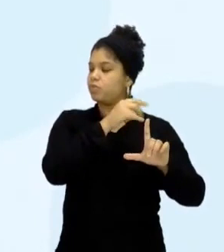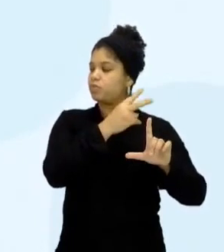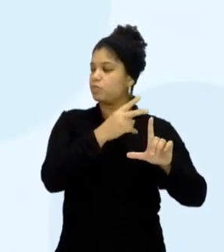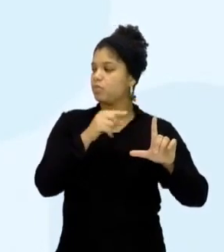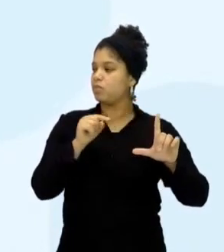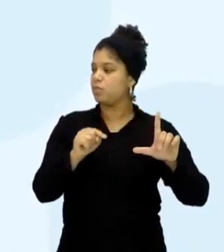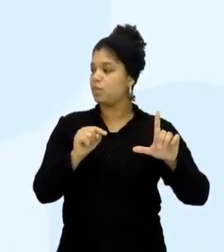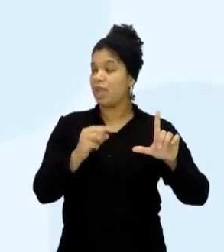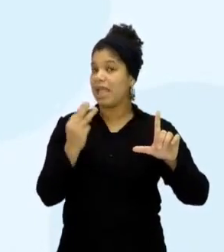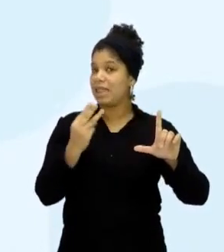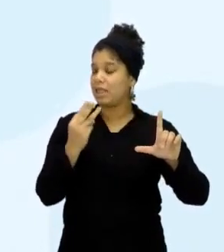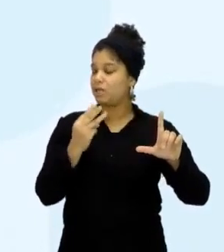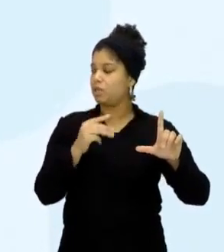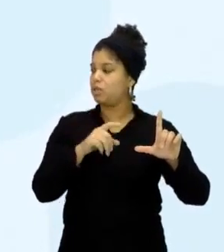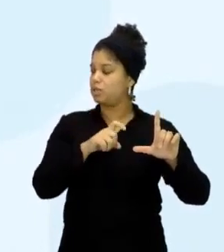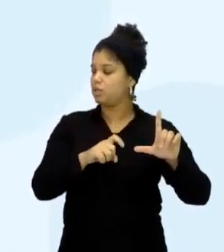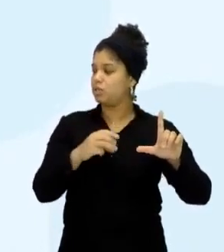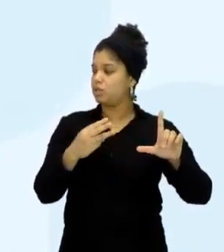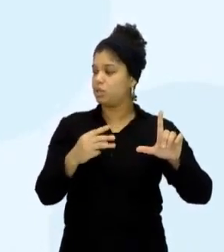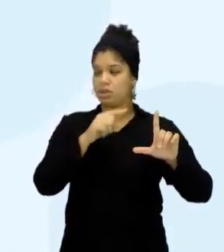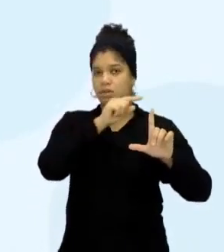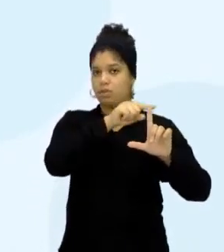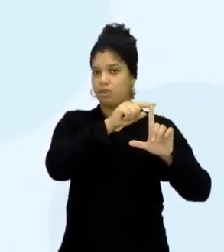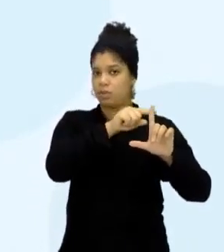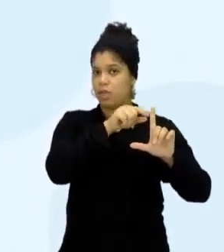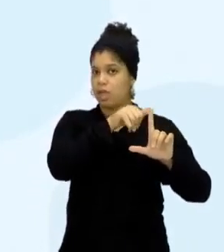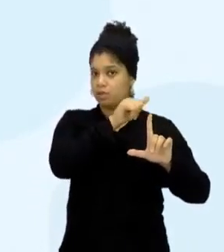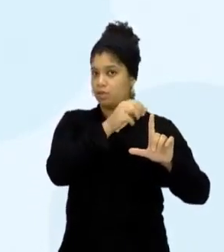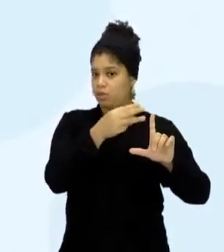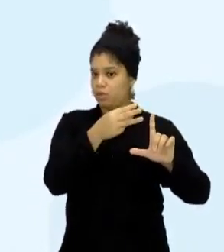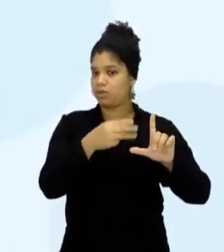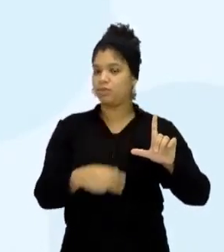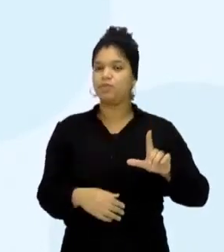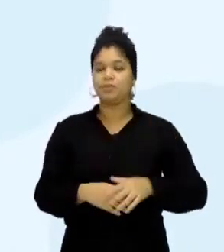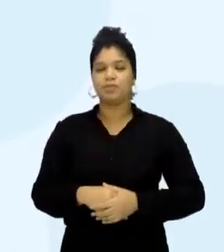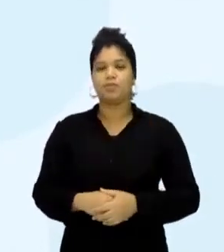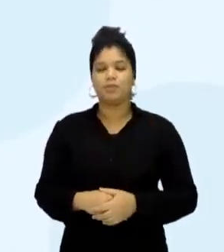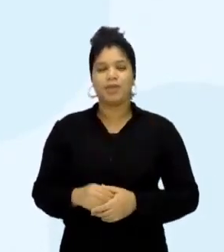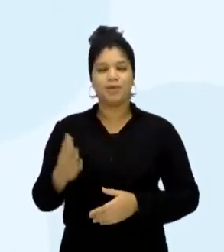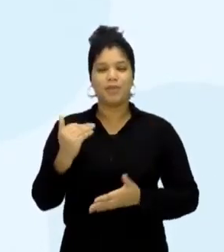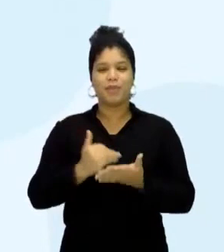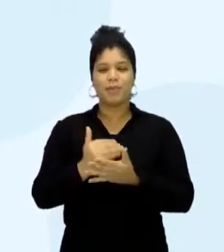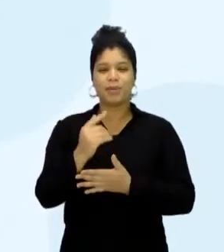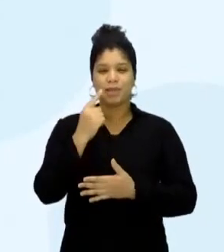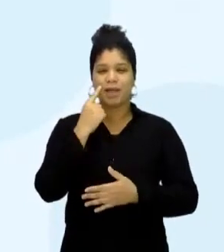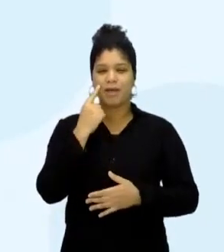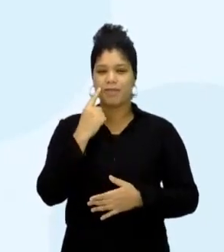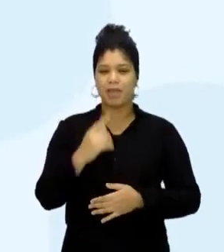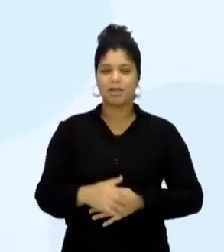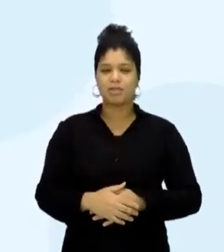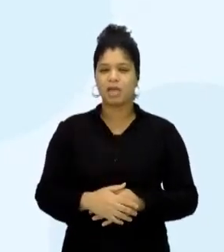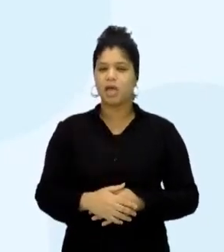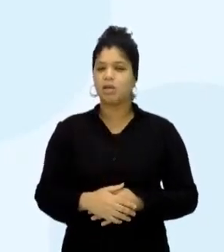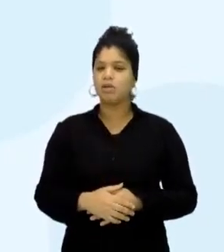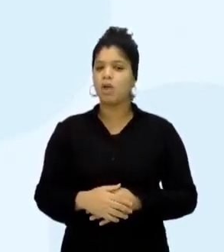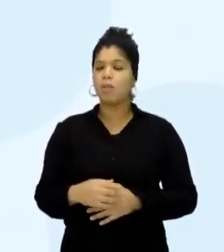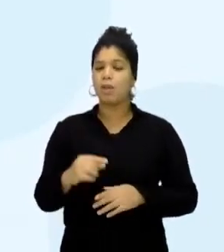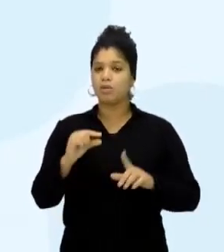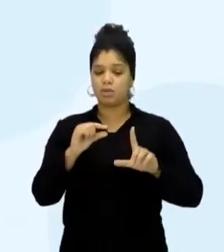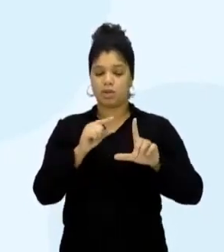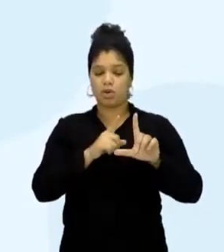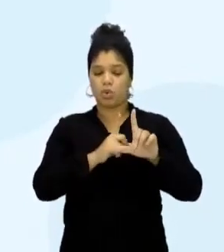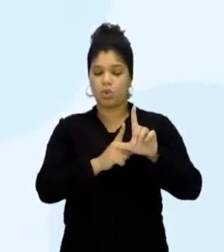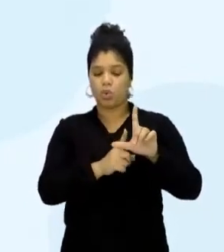que tem coordenadas x3 y3. Bom, para a gente começar, a gente tem que pensar no intervalo. Então, o primeiro intervalo que a gente vai olhar